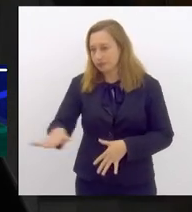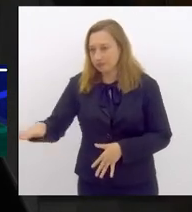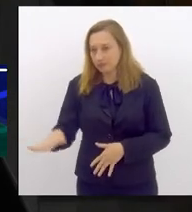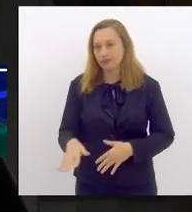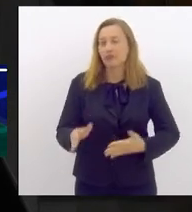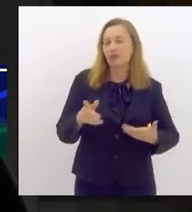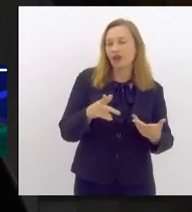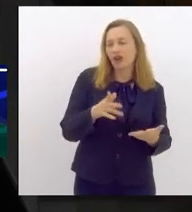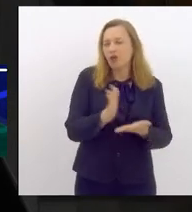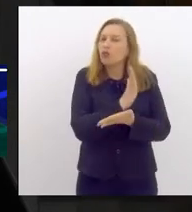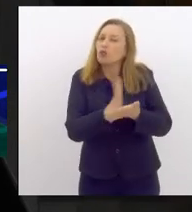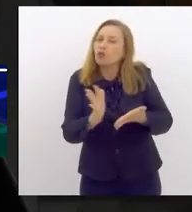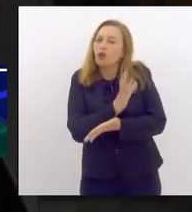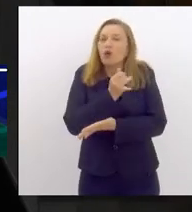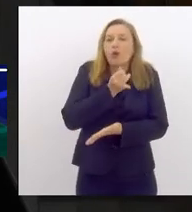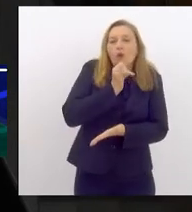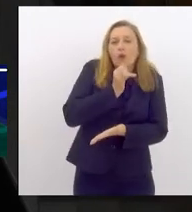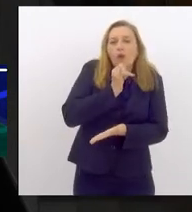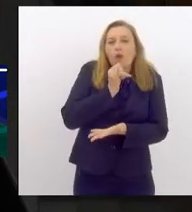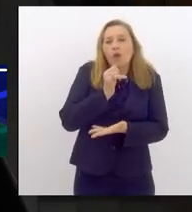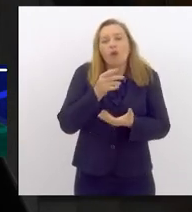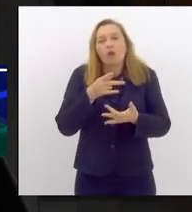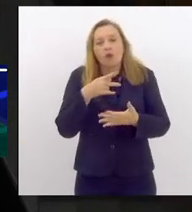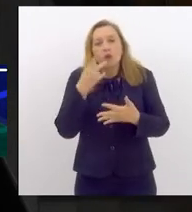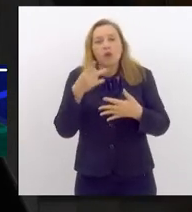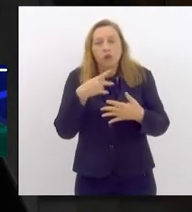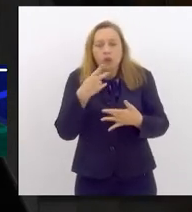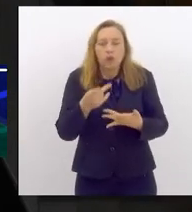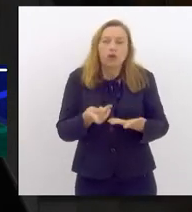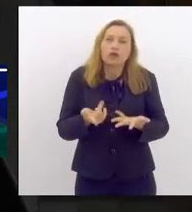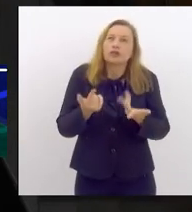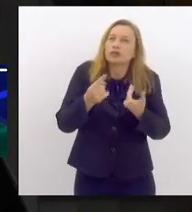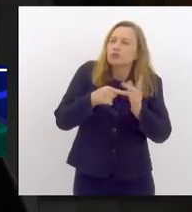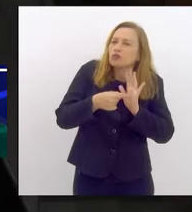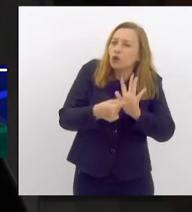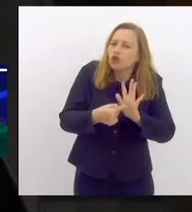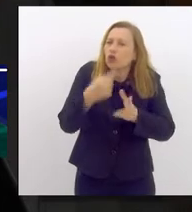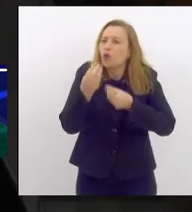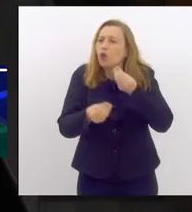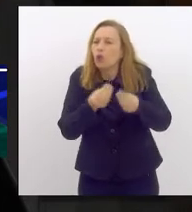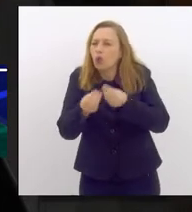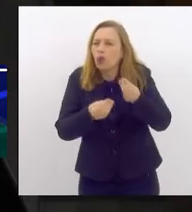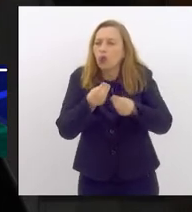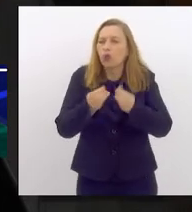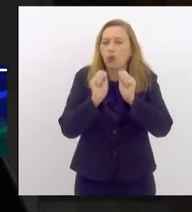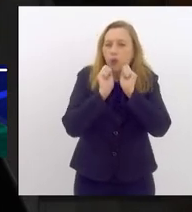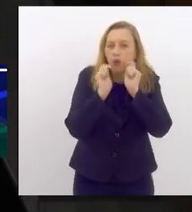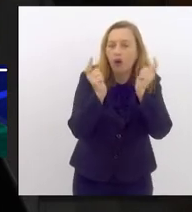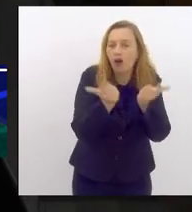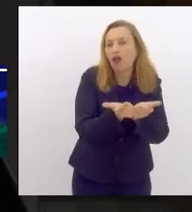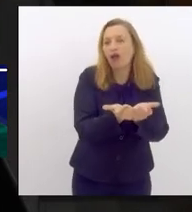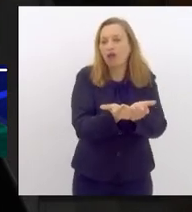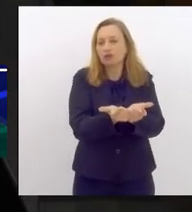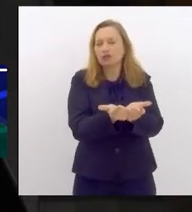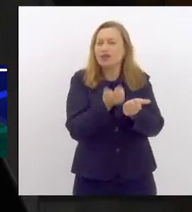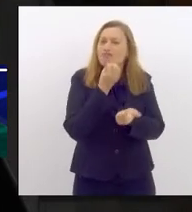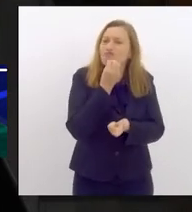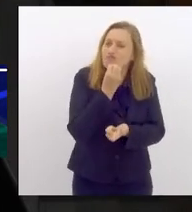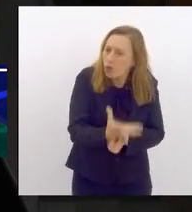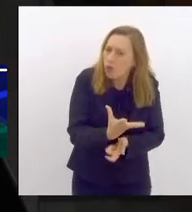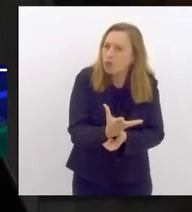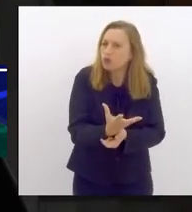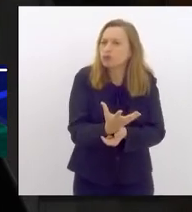Estou daqui a alguns exemplos que mostram como que a Assembleia Legislativa e assistir o